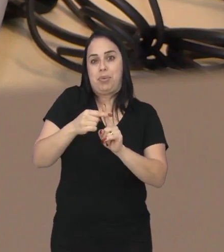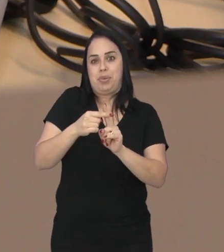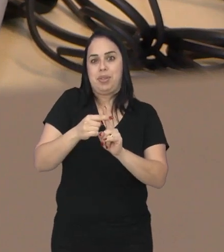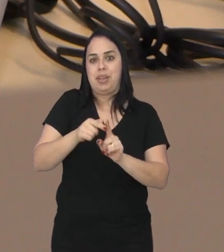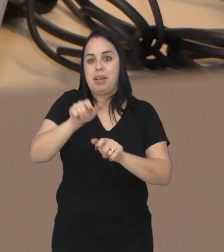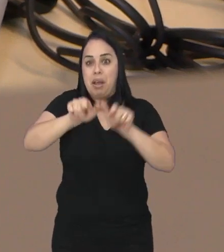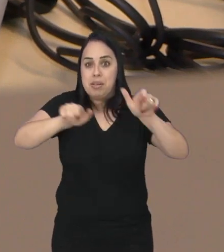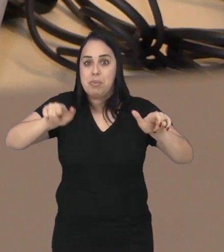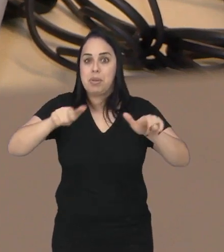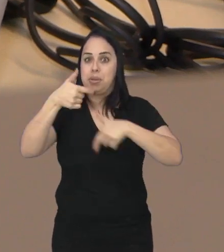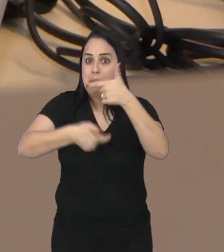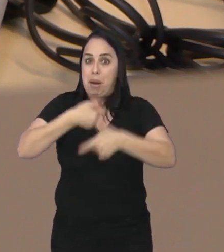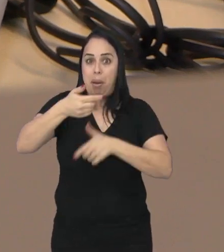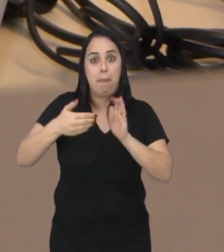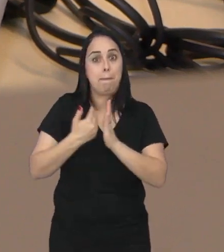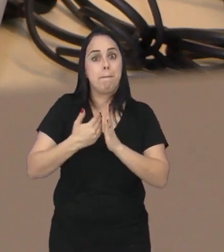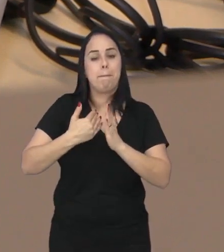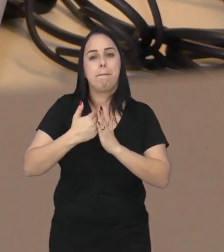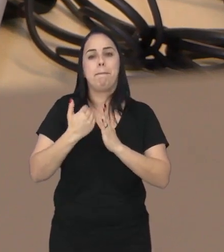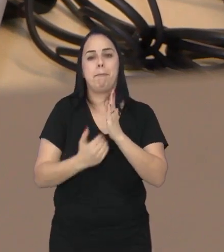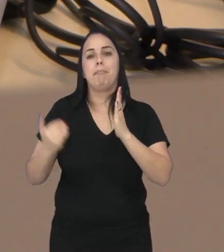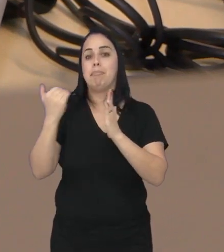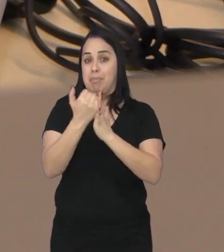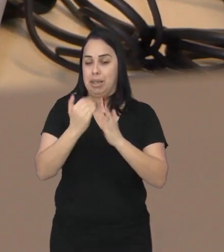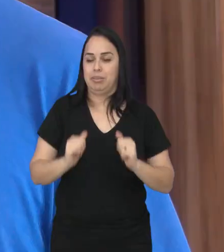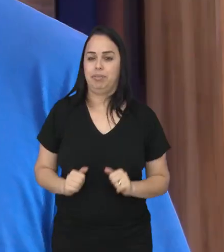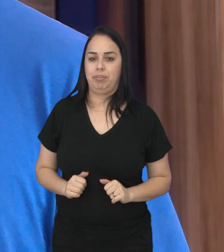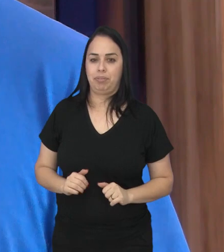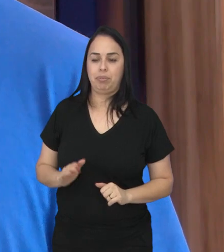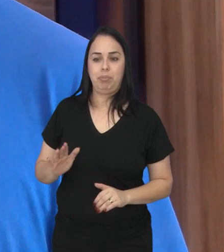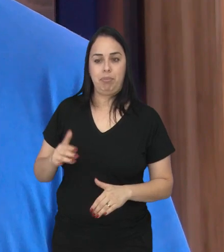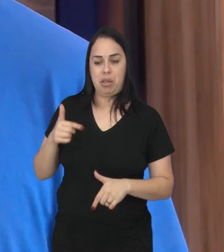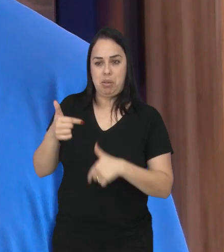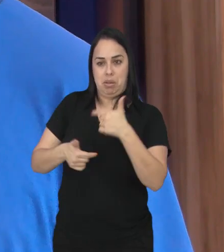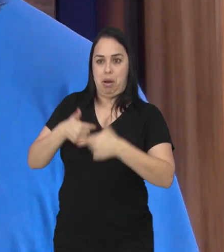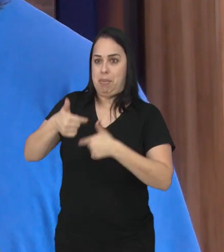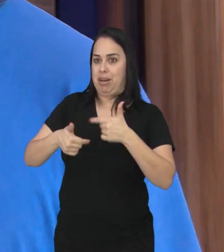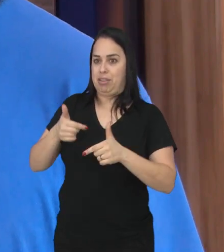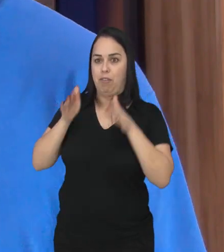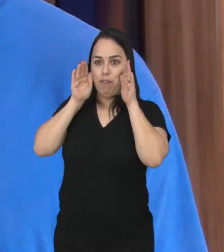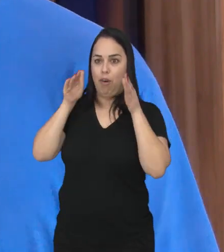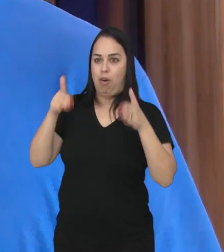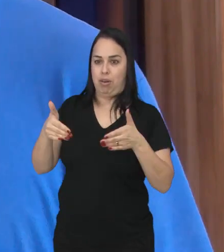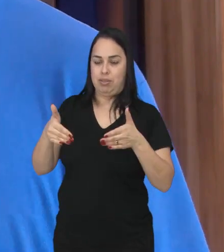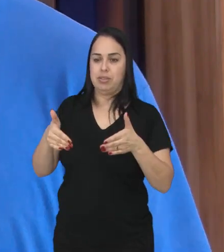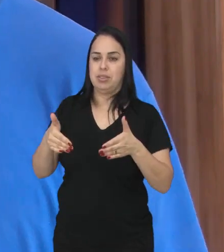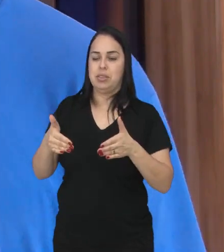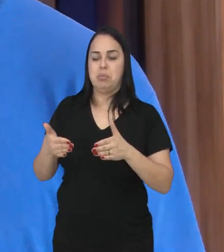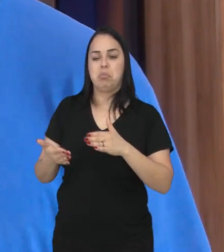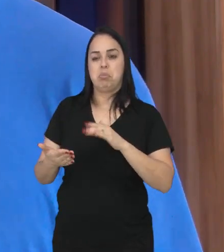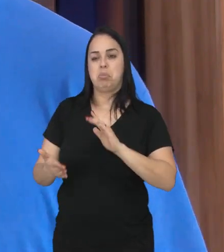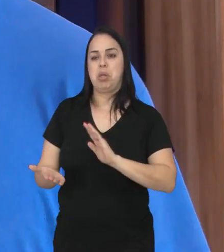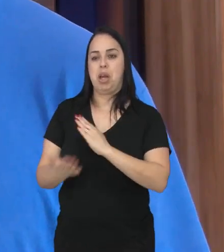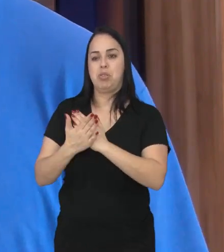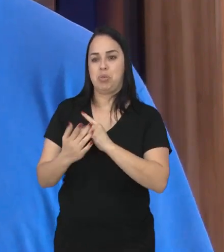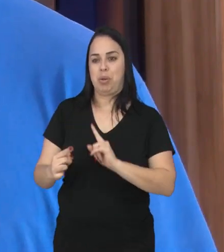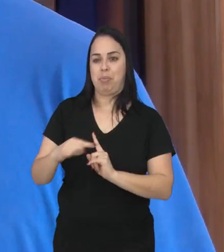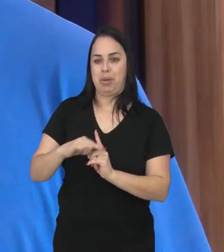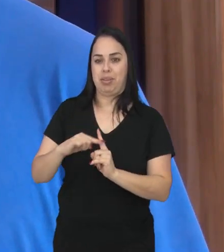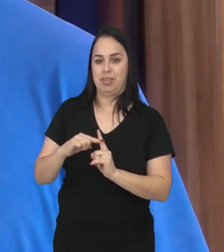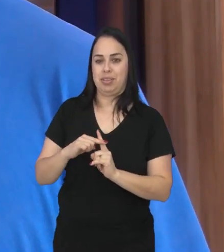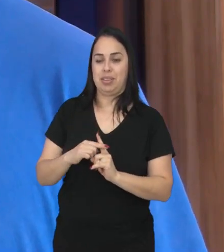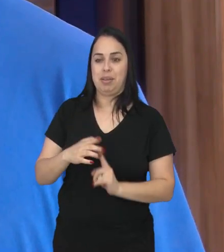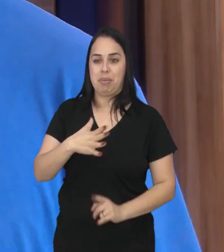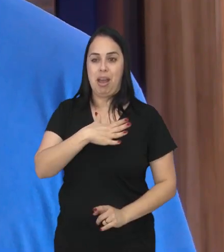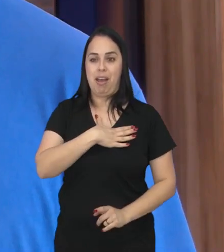com um aumento da produtividade dos trabalhadores tem que a minha produtividade nesse modelo teve um impacto Positivo